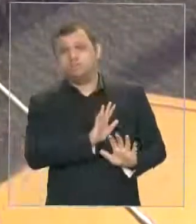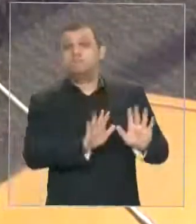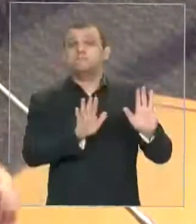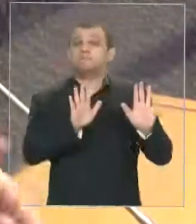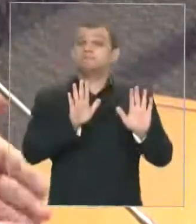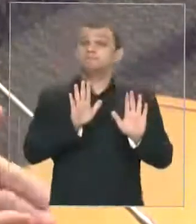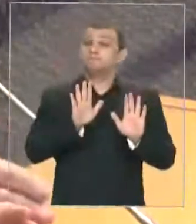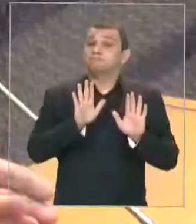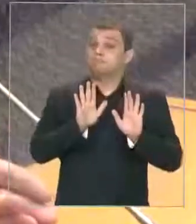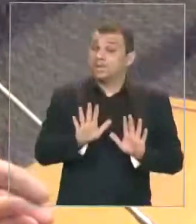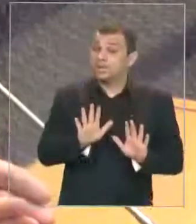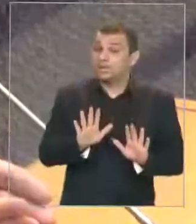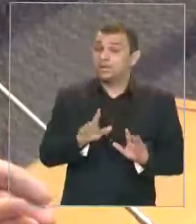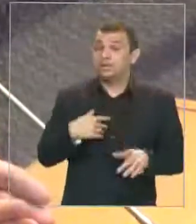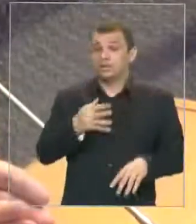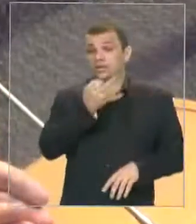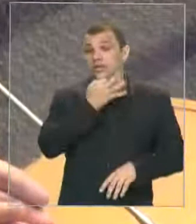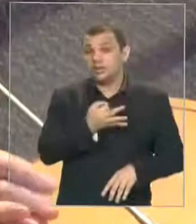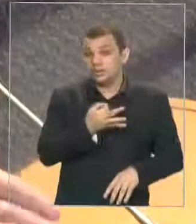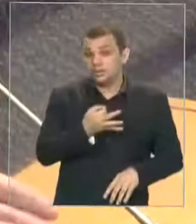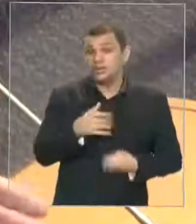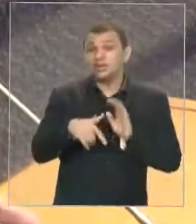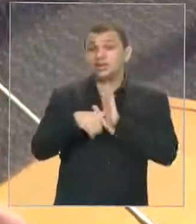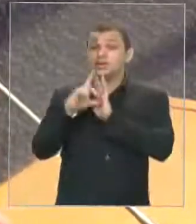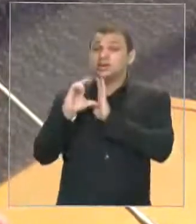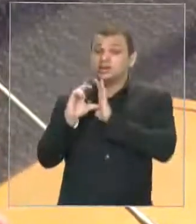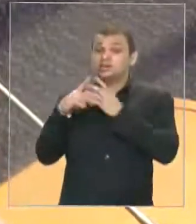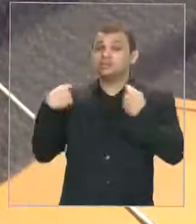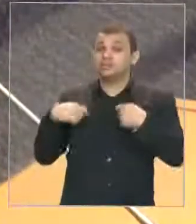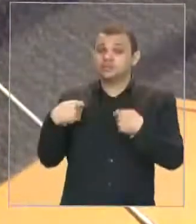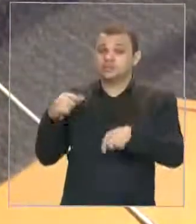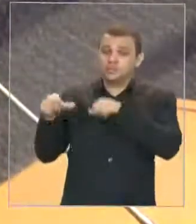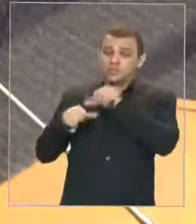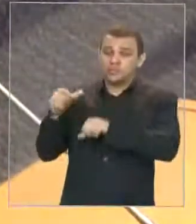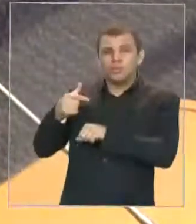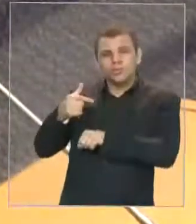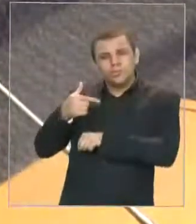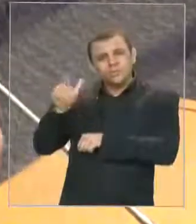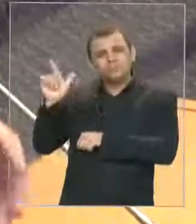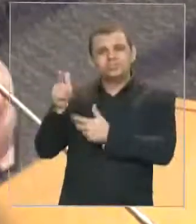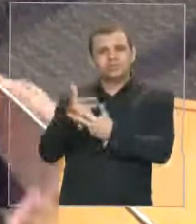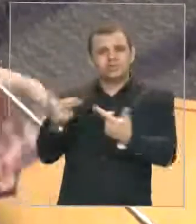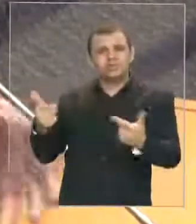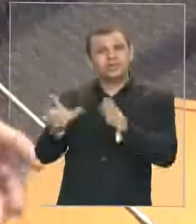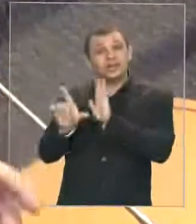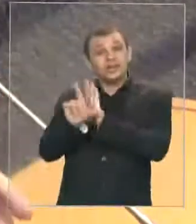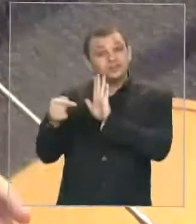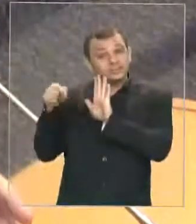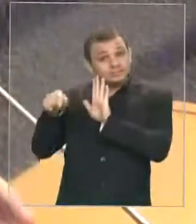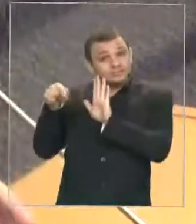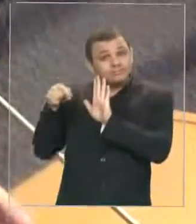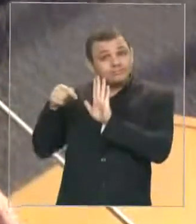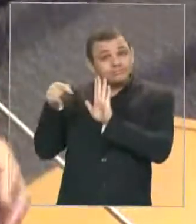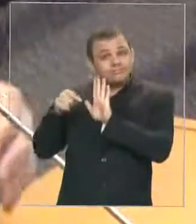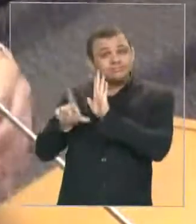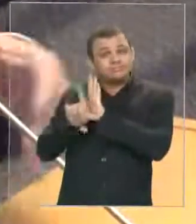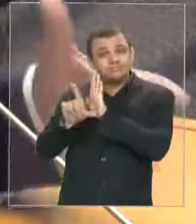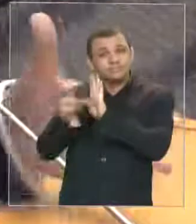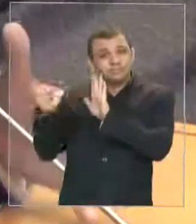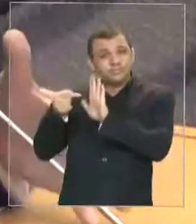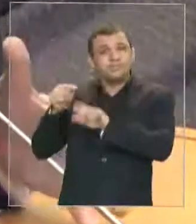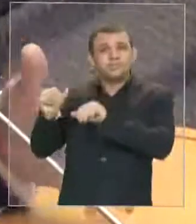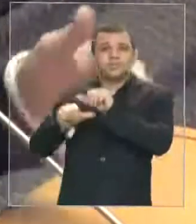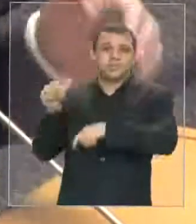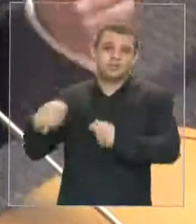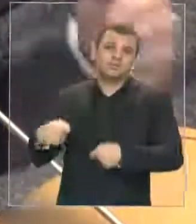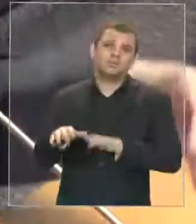eu acho que, antes de fazer isso, teríamos que mudar algumas coisas na legislação. Como que se quer fortalecer partidos, onde a maioria